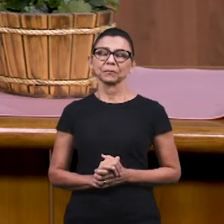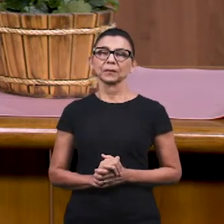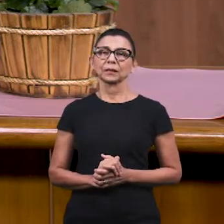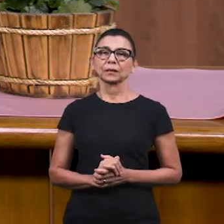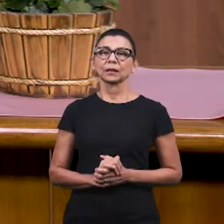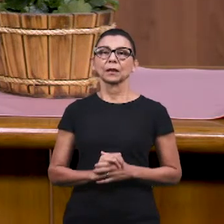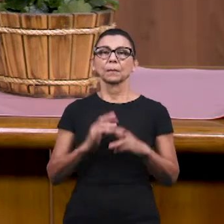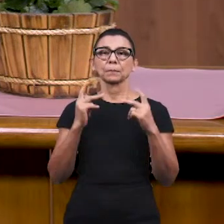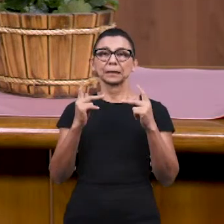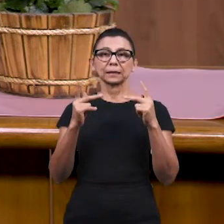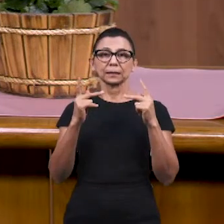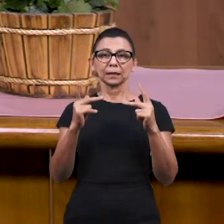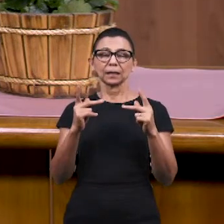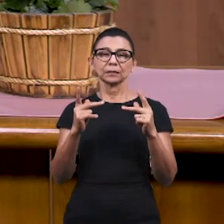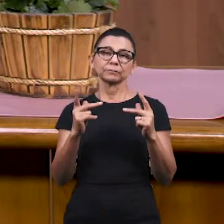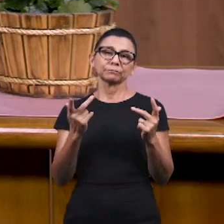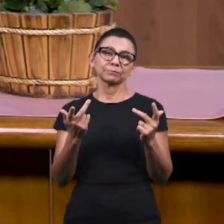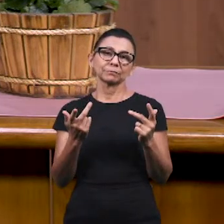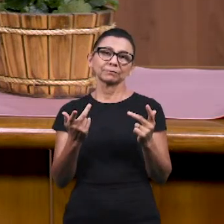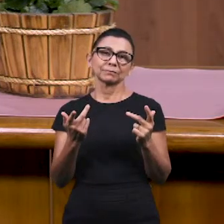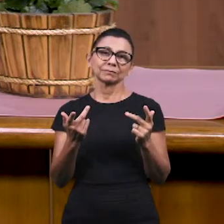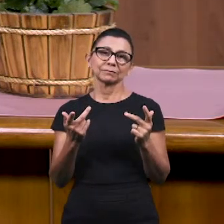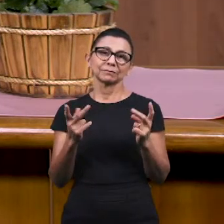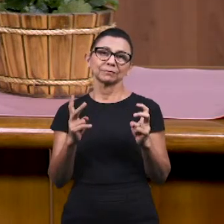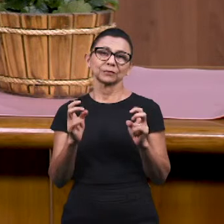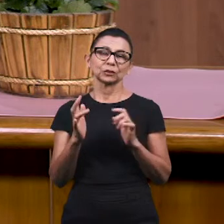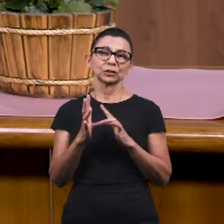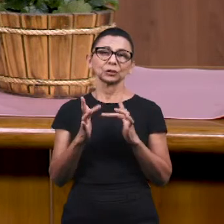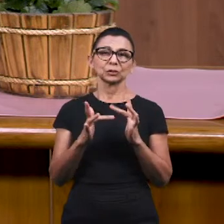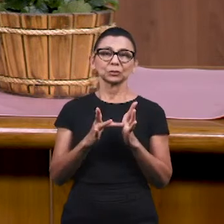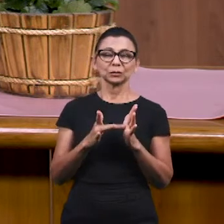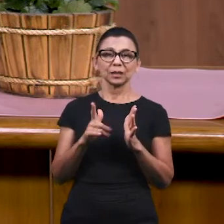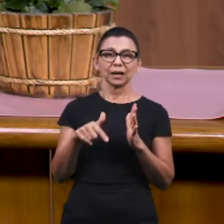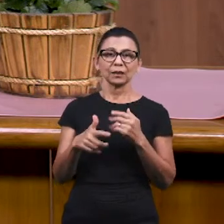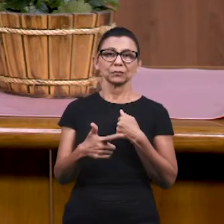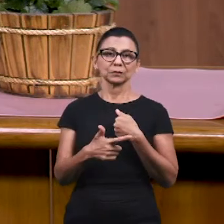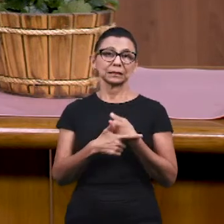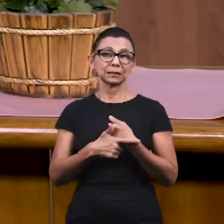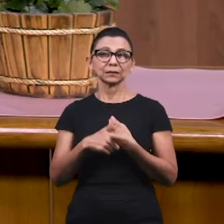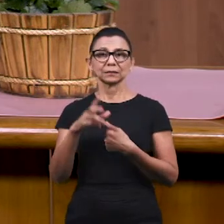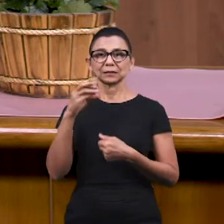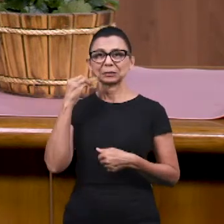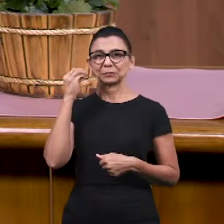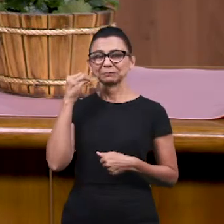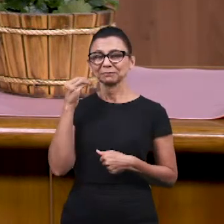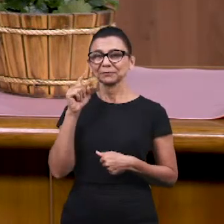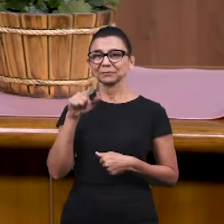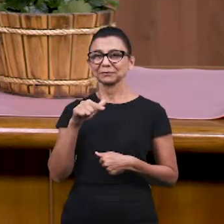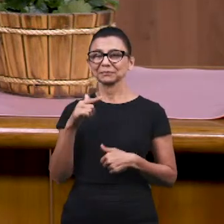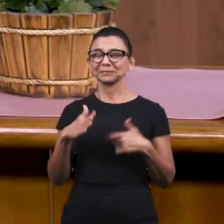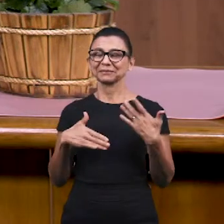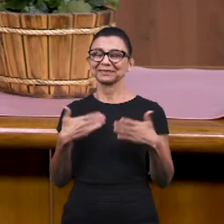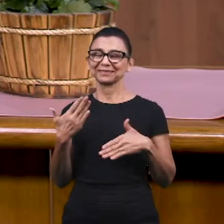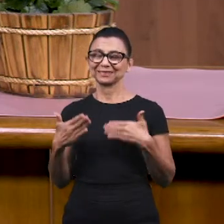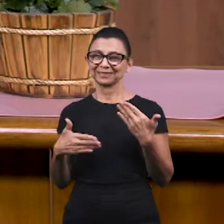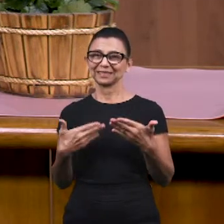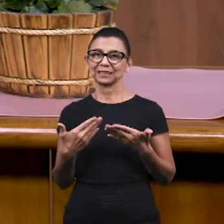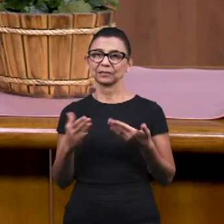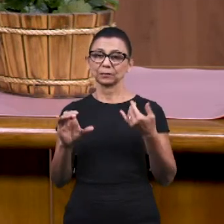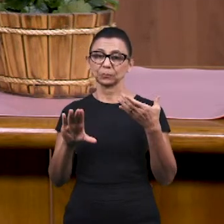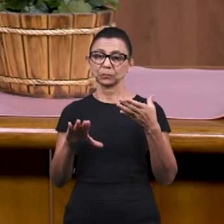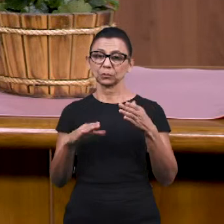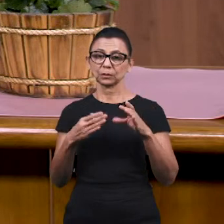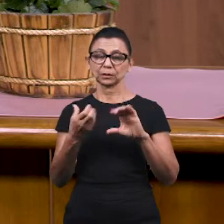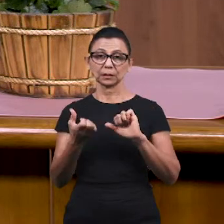Jesus é a nossa função, é a nossa experiência, é a nossa alegria. Nós vamos cantar um louvor que fala